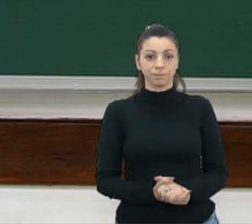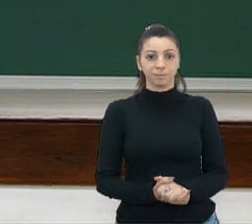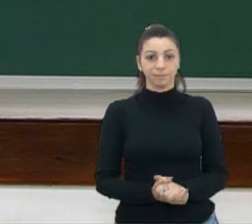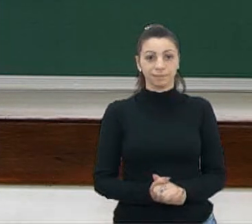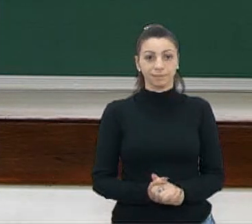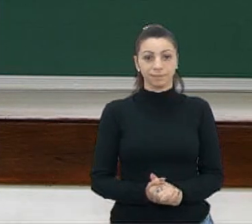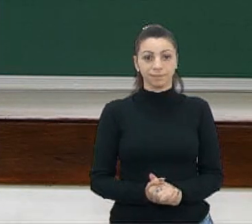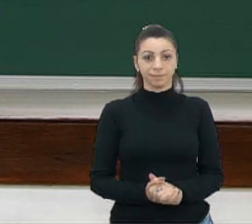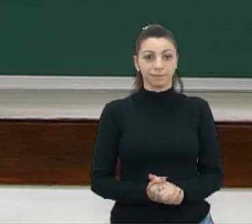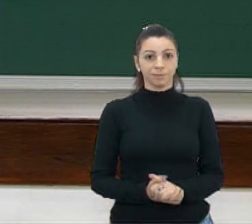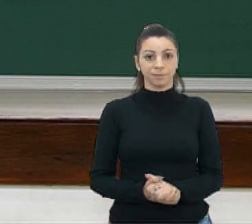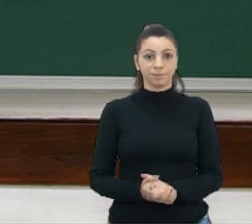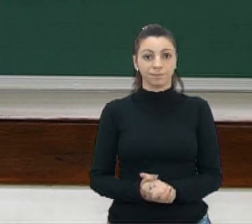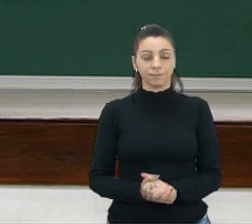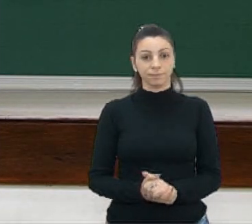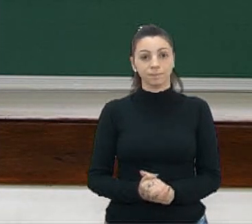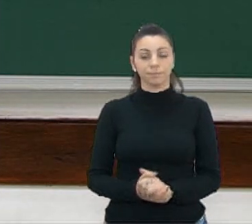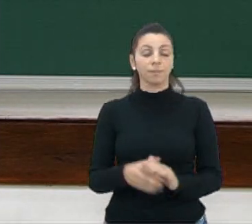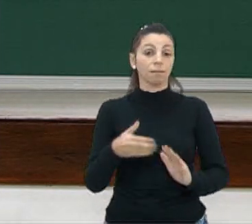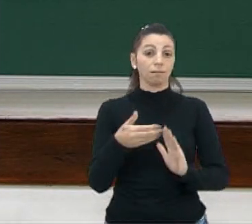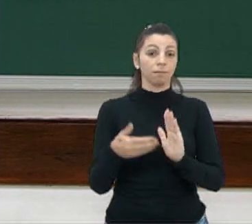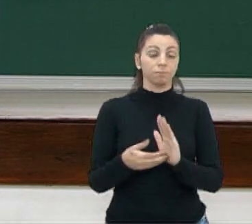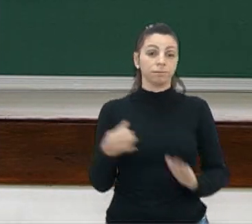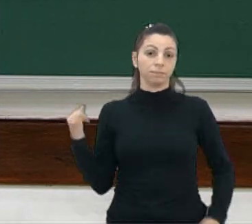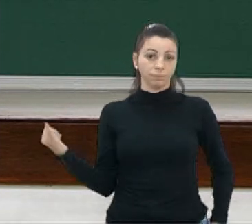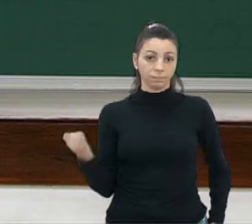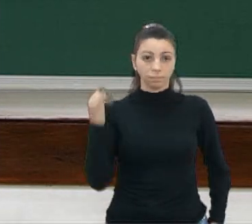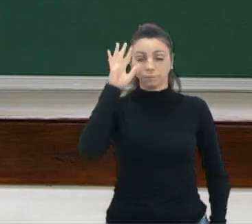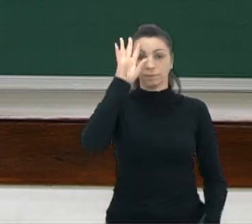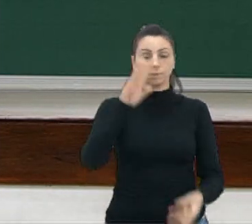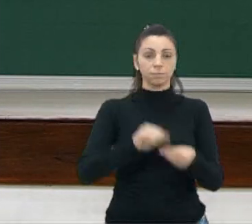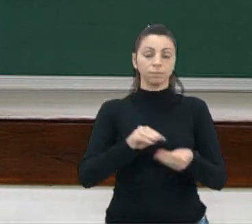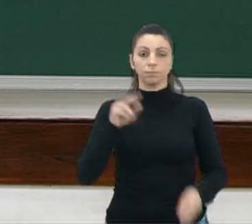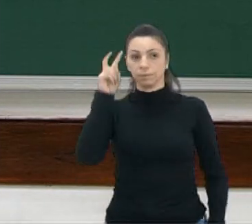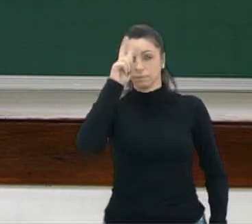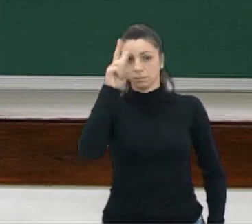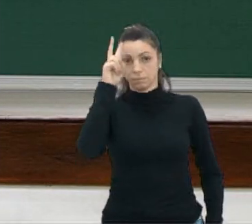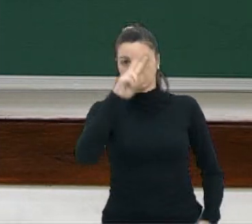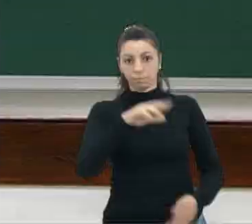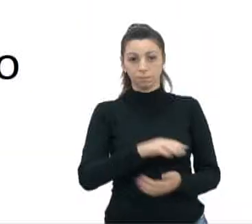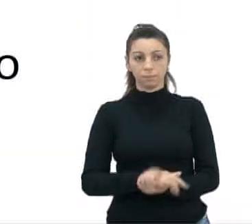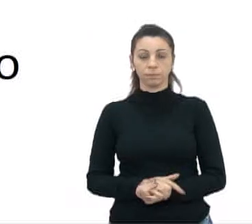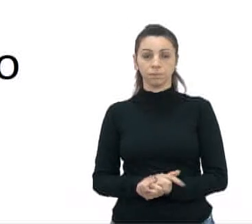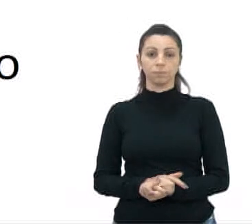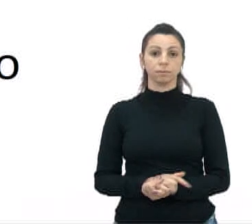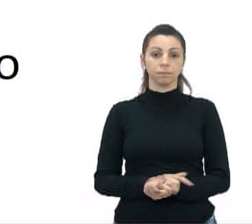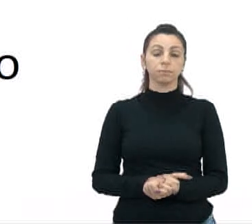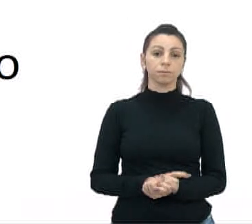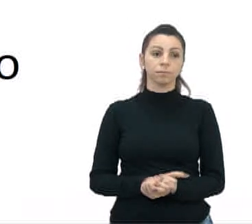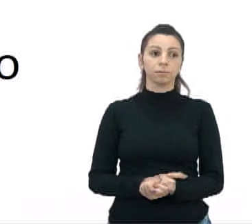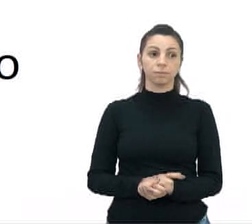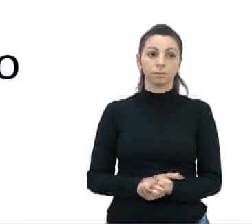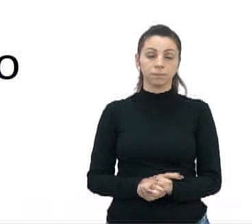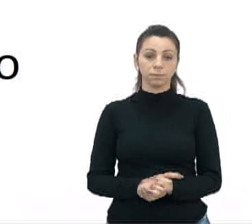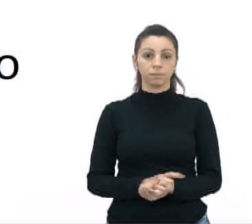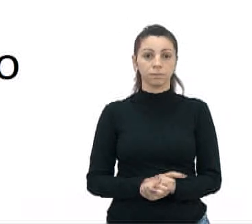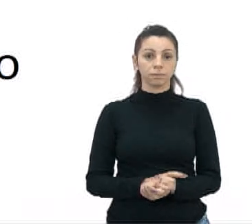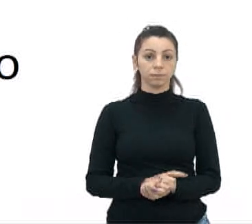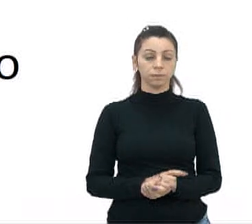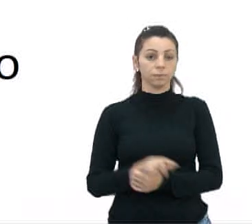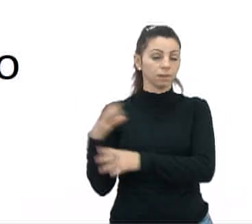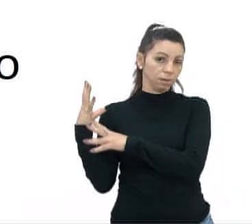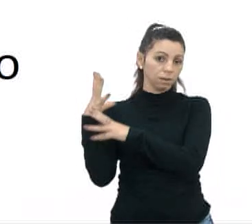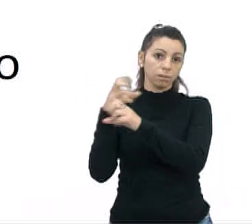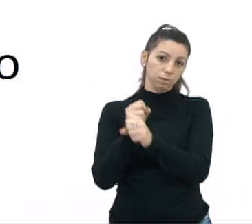dizendo, tudo isso é importante no entendimento das histórias. Isso aqui eu já comentei, né? Só para